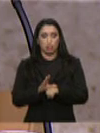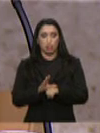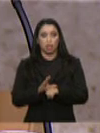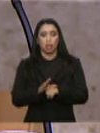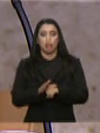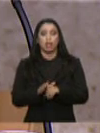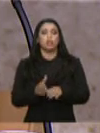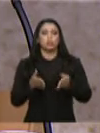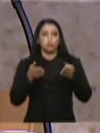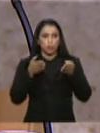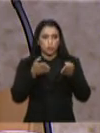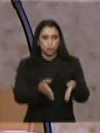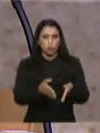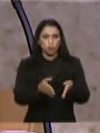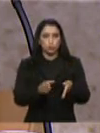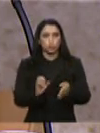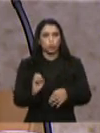ou abstrato,